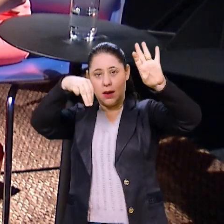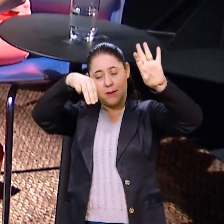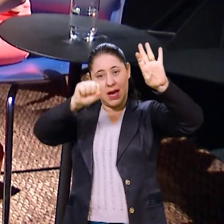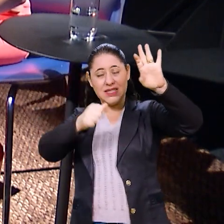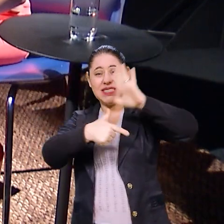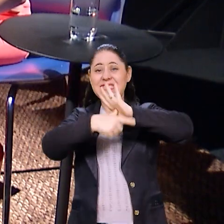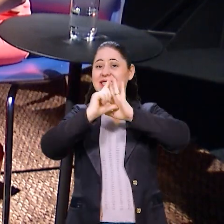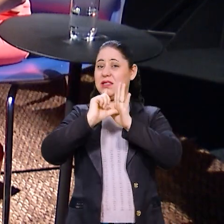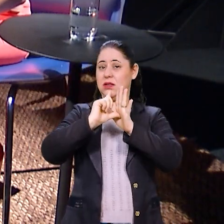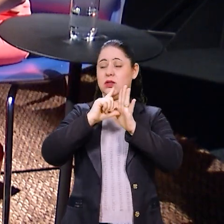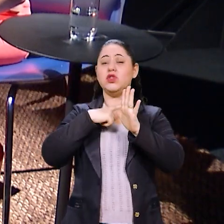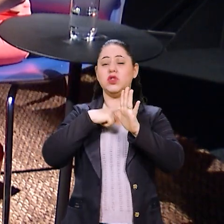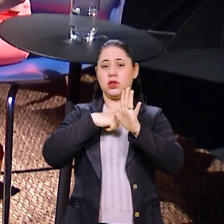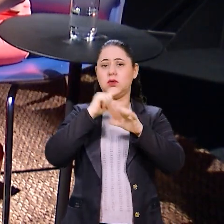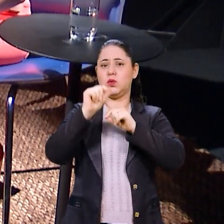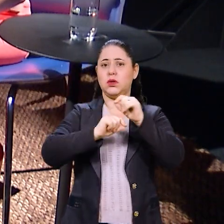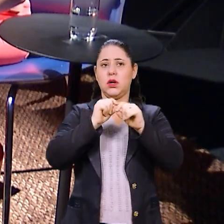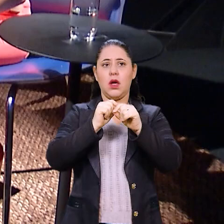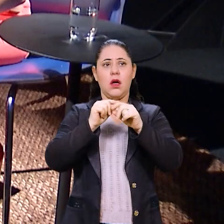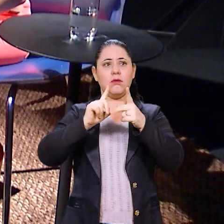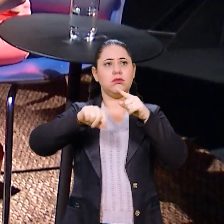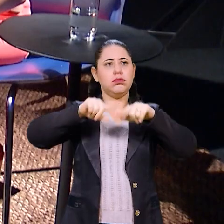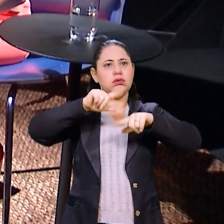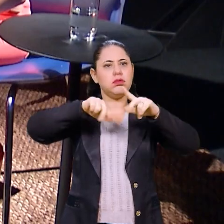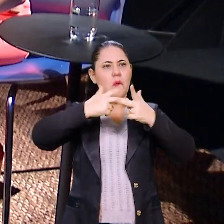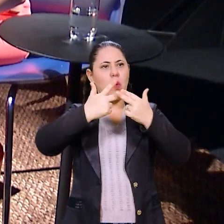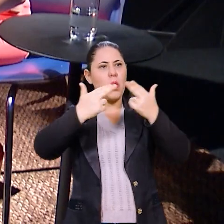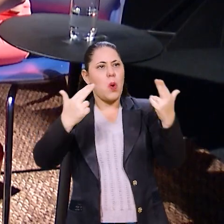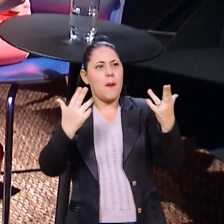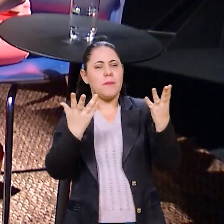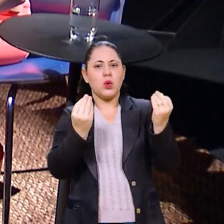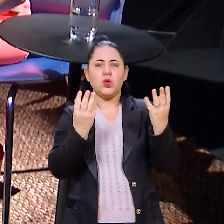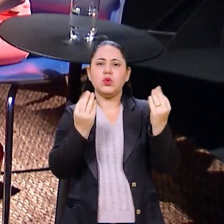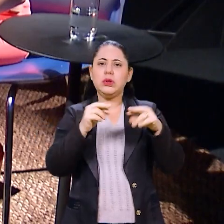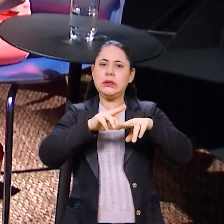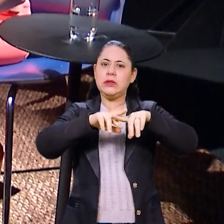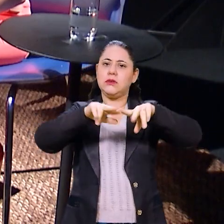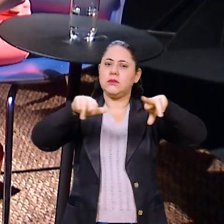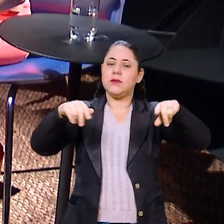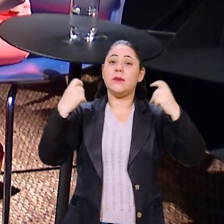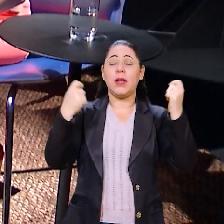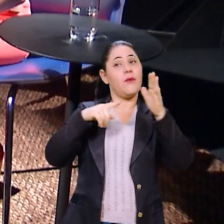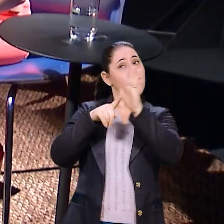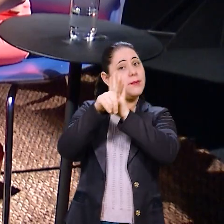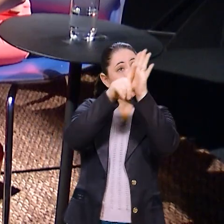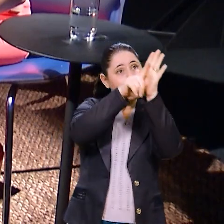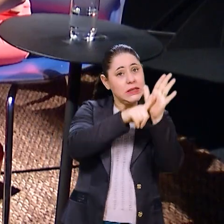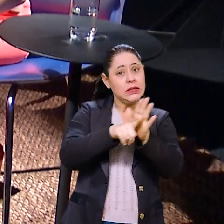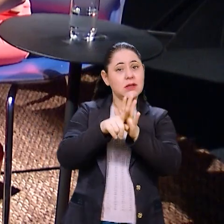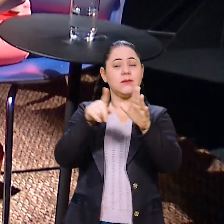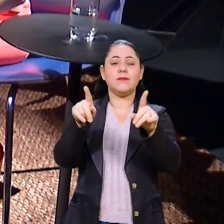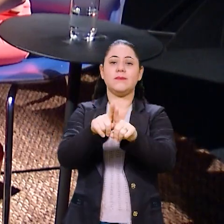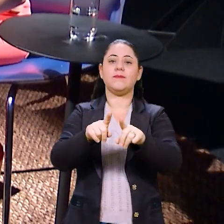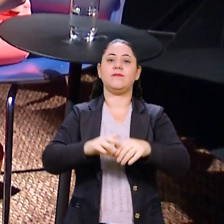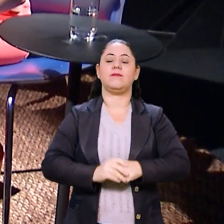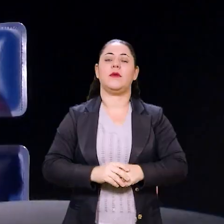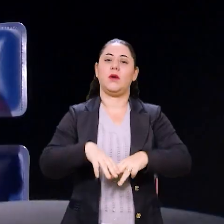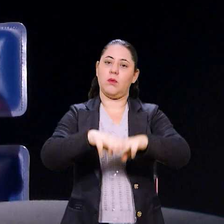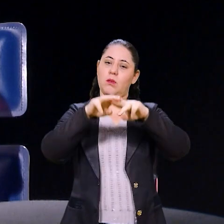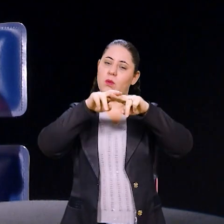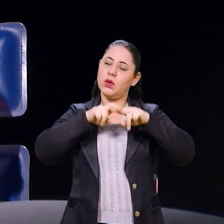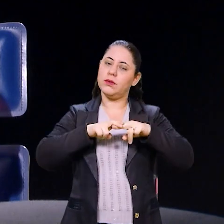do Estado. Então, nós tínhamos ali um acervo muito grande do Mato Grosso e onde eu precisava também fazer as